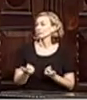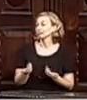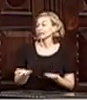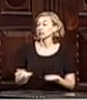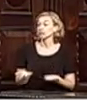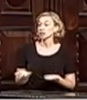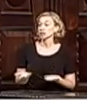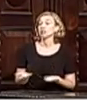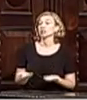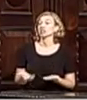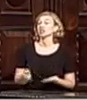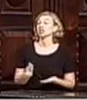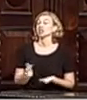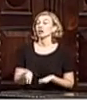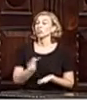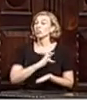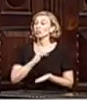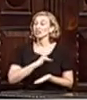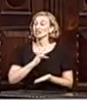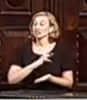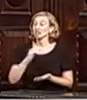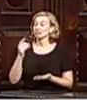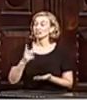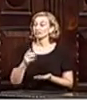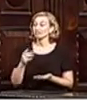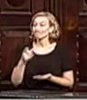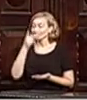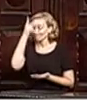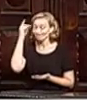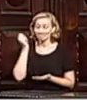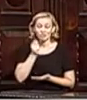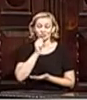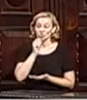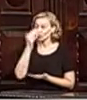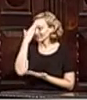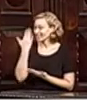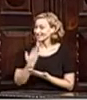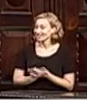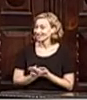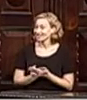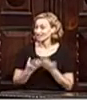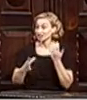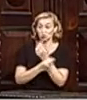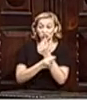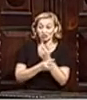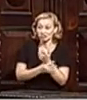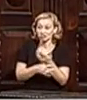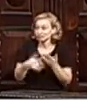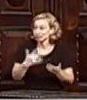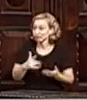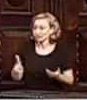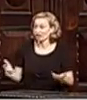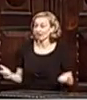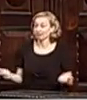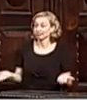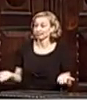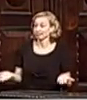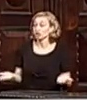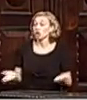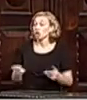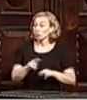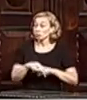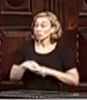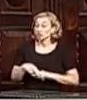de garantir o direito básico de segurança de ir e vir da nossa população. Por isso, senhora presidente, senhores e senhoras